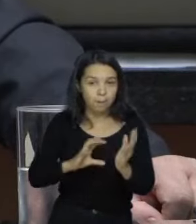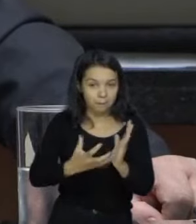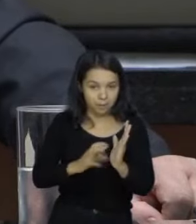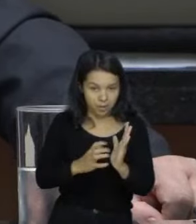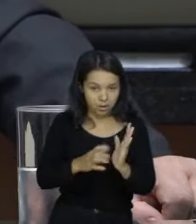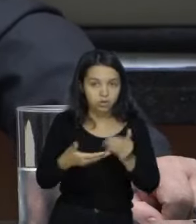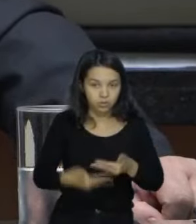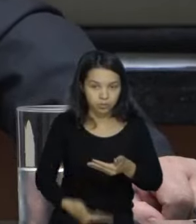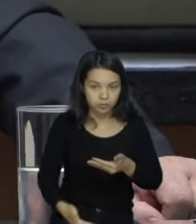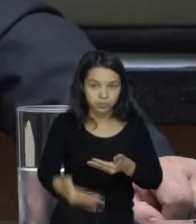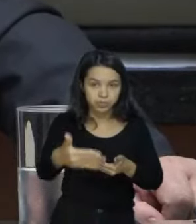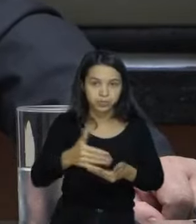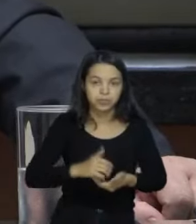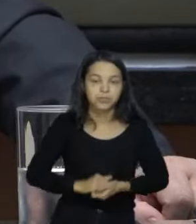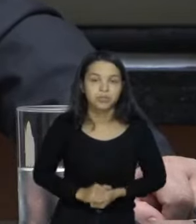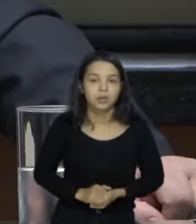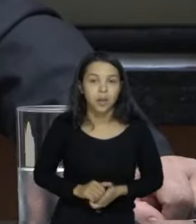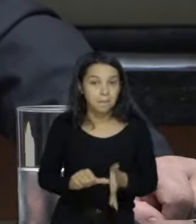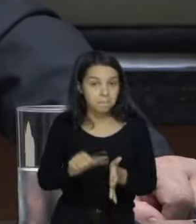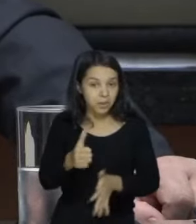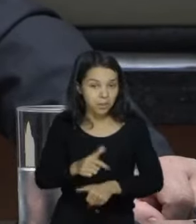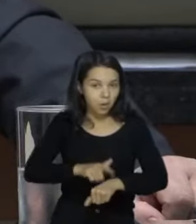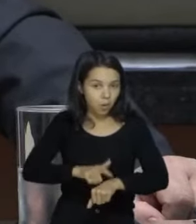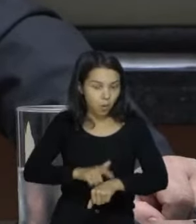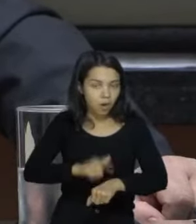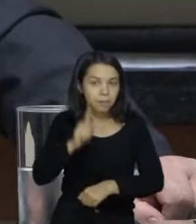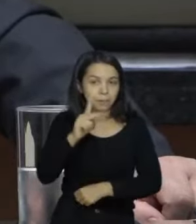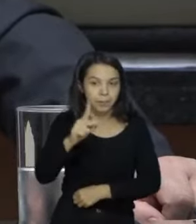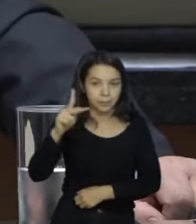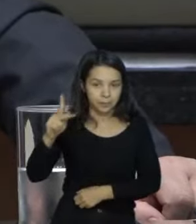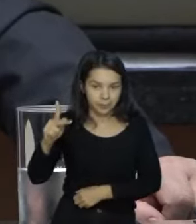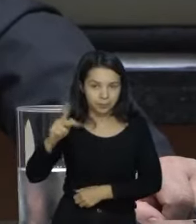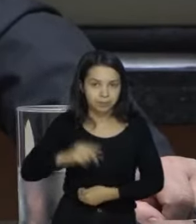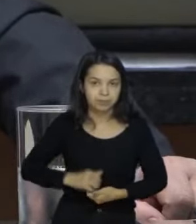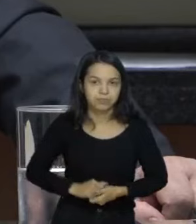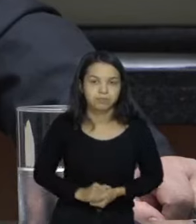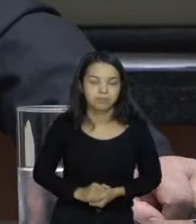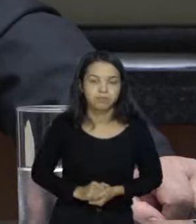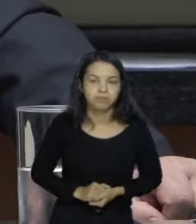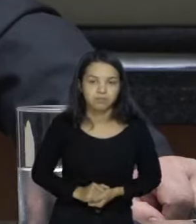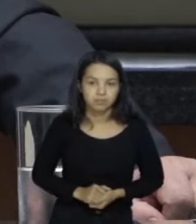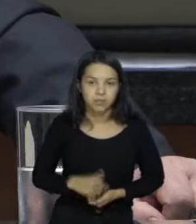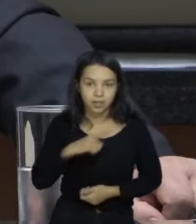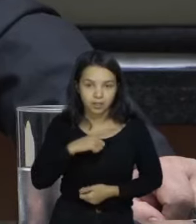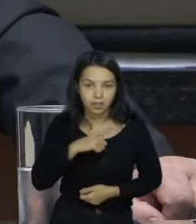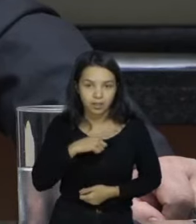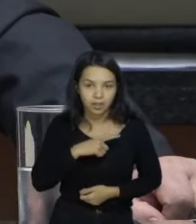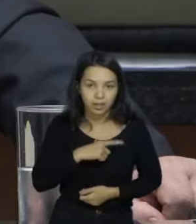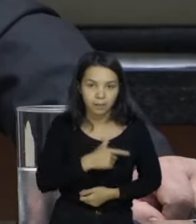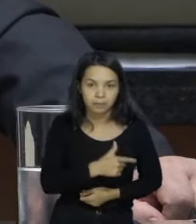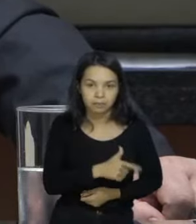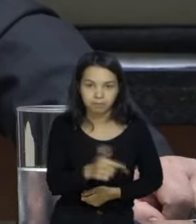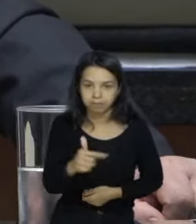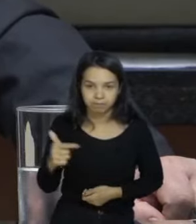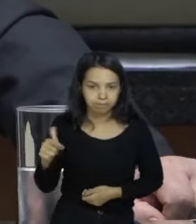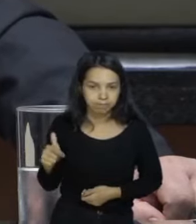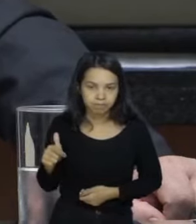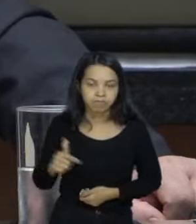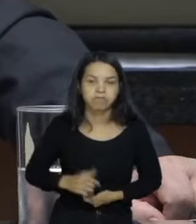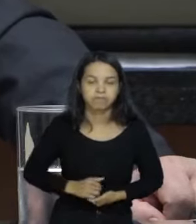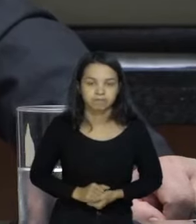políticos primeiro horário pertence ao PT consulto a bancada no havendo quem queira